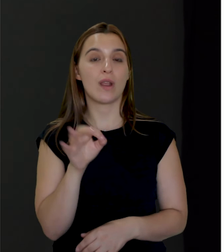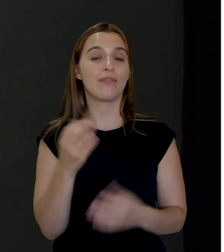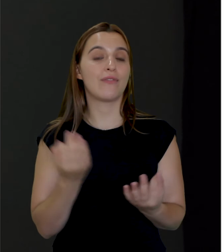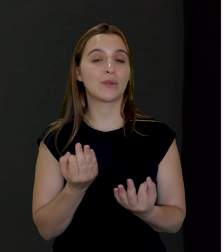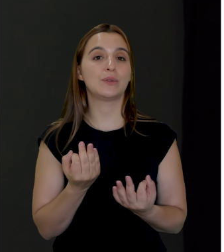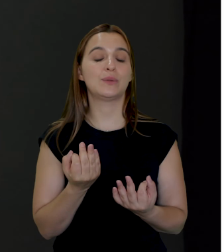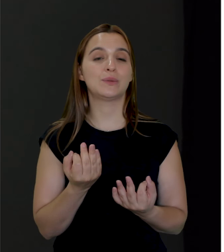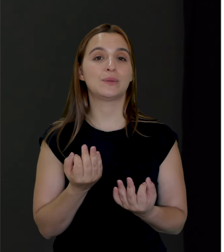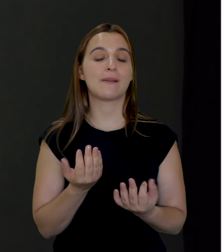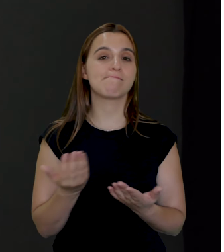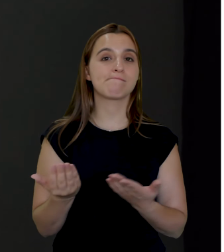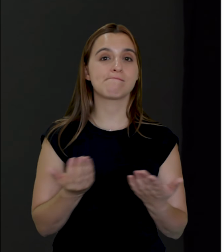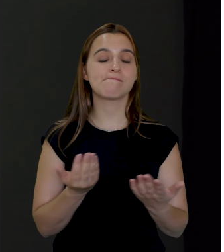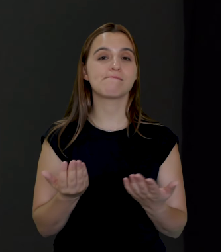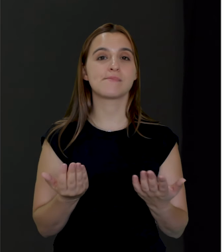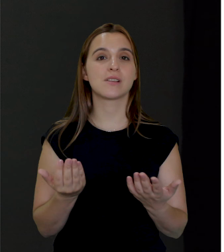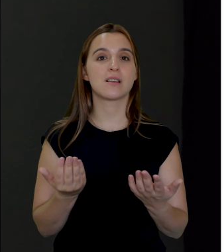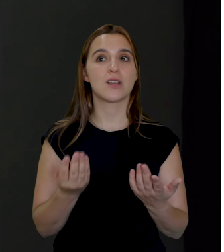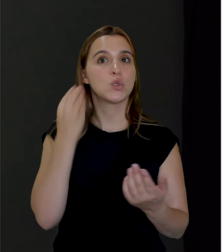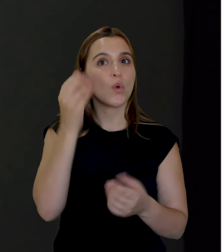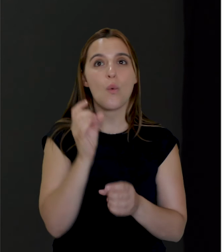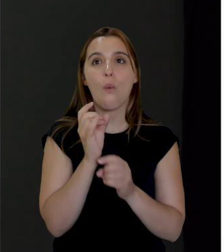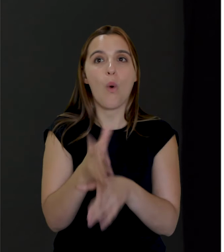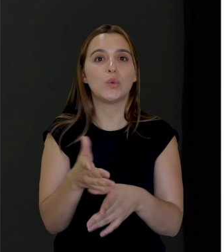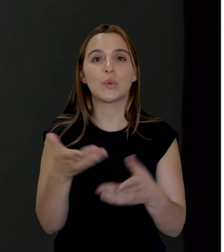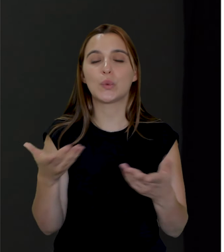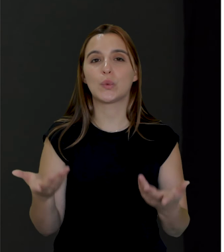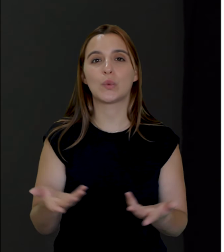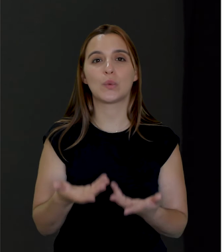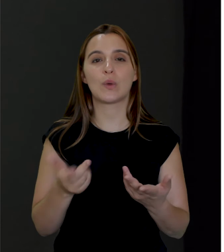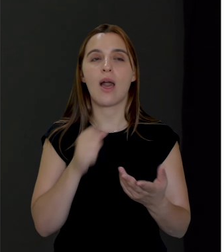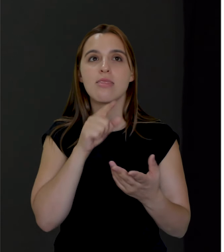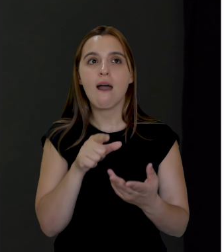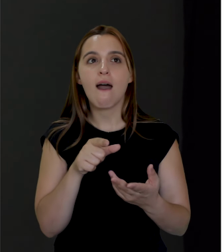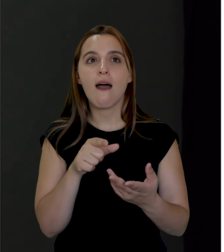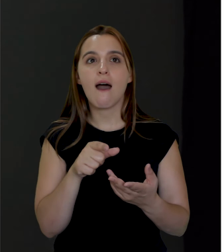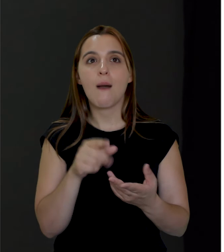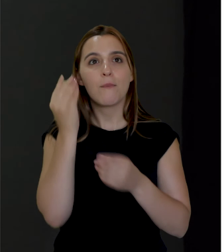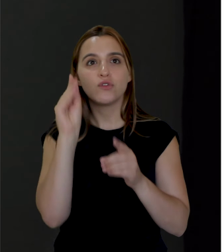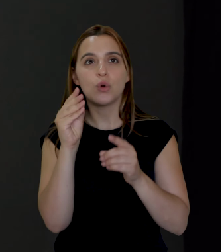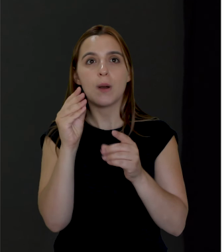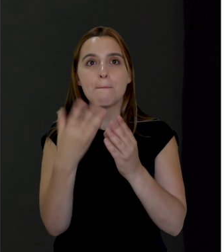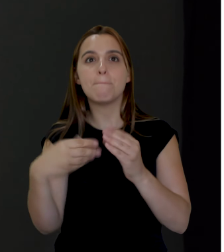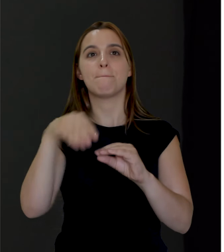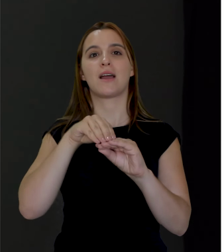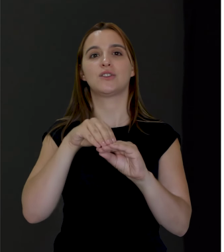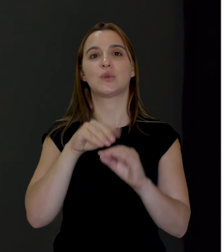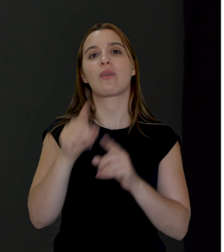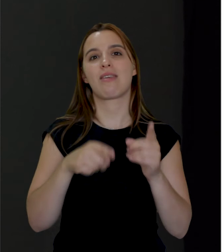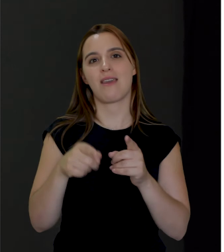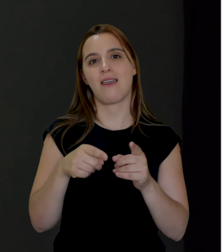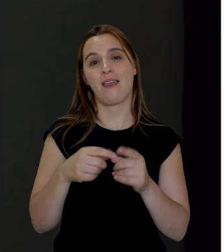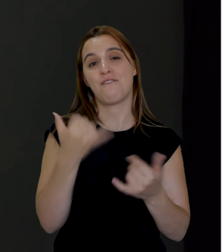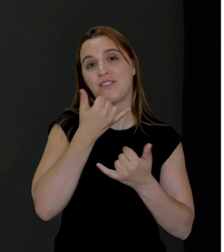efetivamente, outro que pudesse complementar este sonho, iria ser